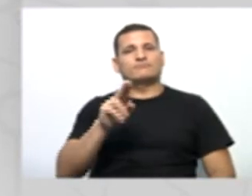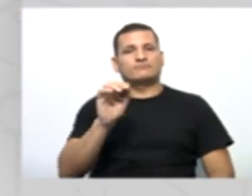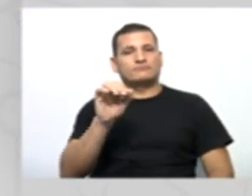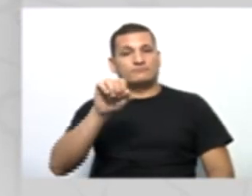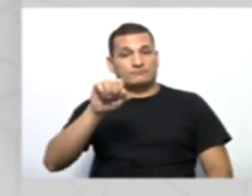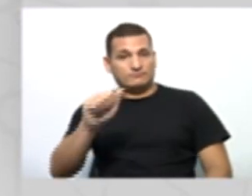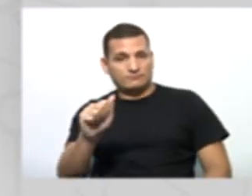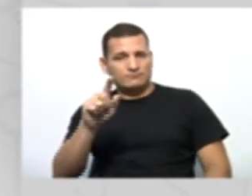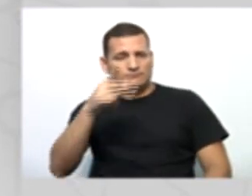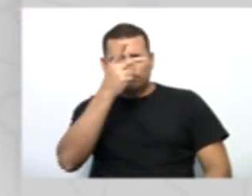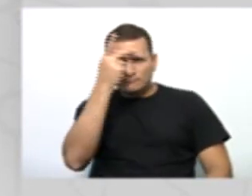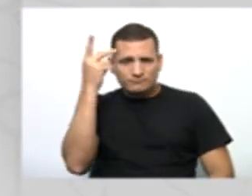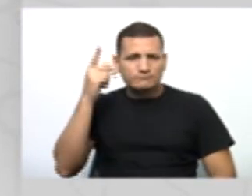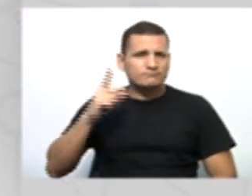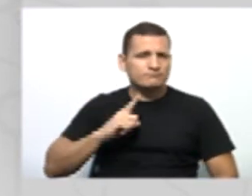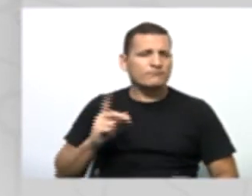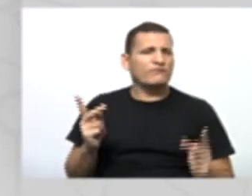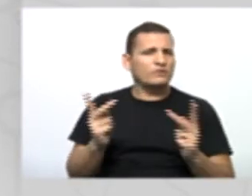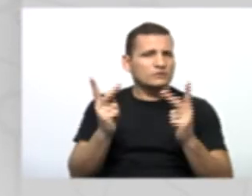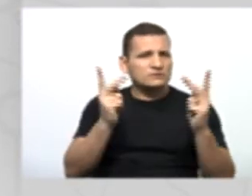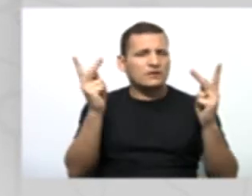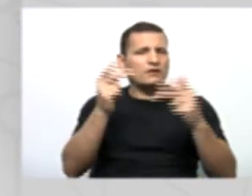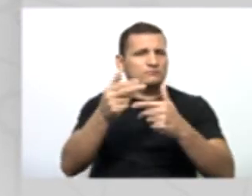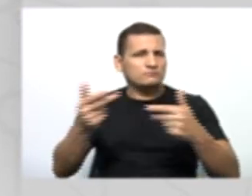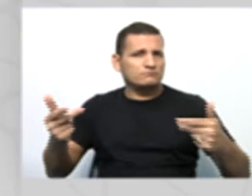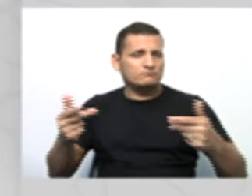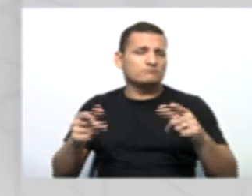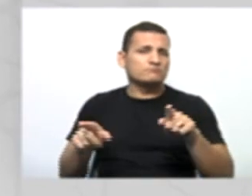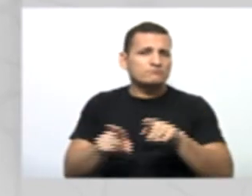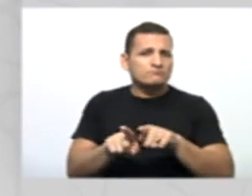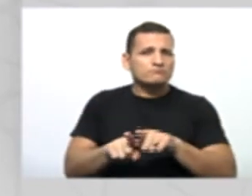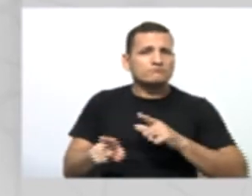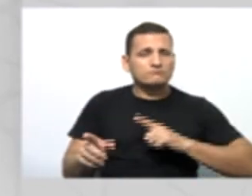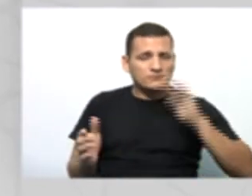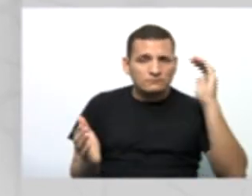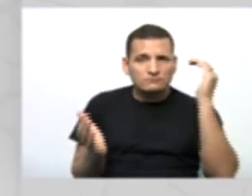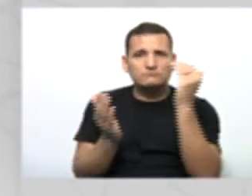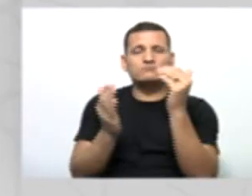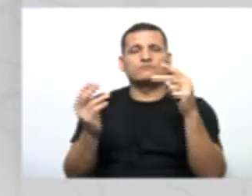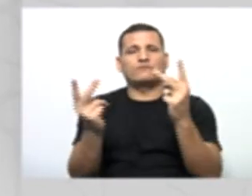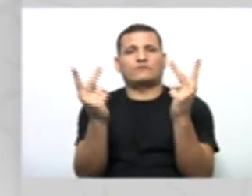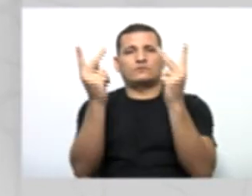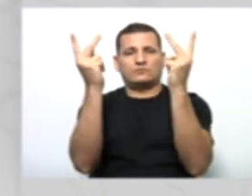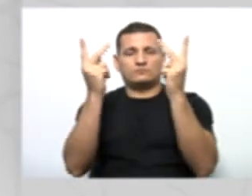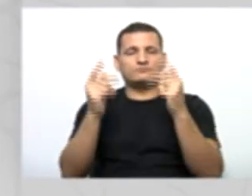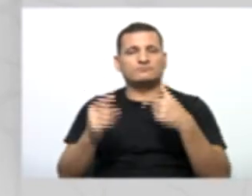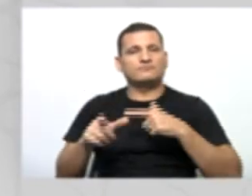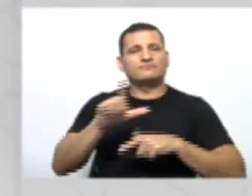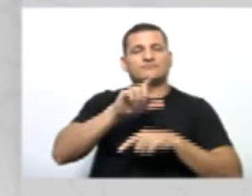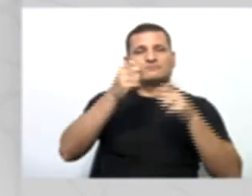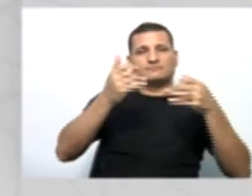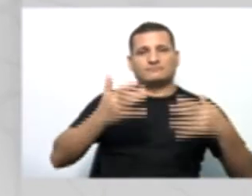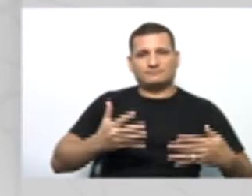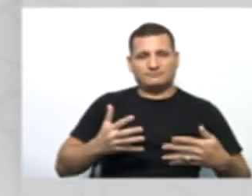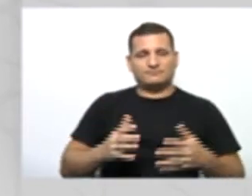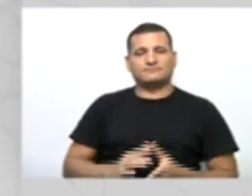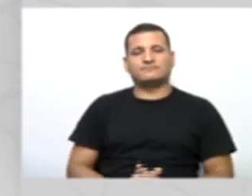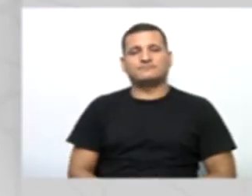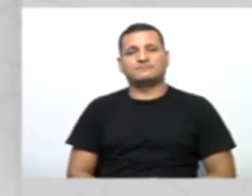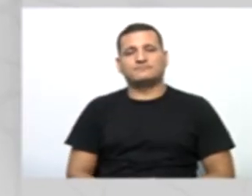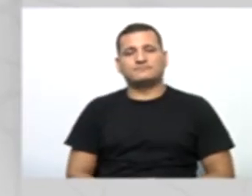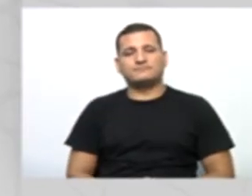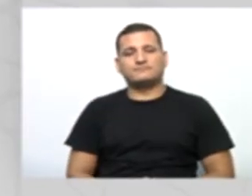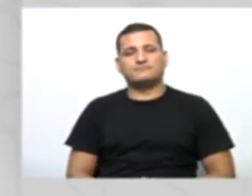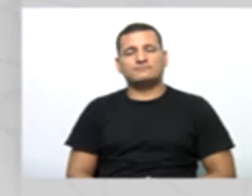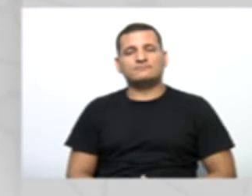que valoriza os valores e que age de acordo com aqueles valores que a gente comentou ainda agora na aula. Muito